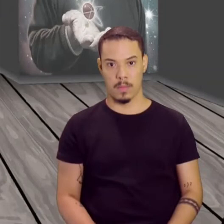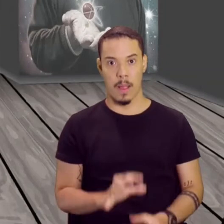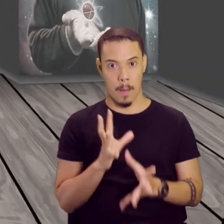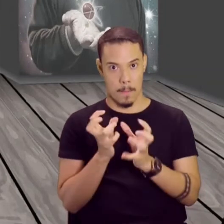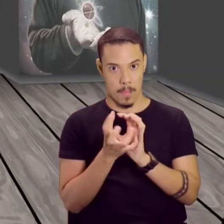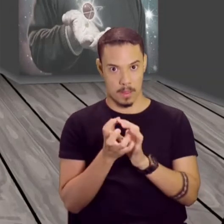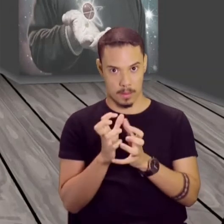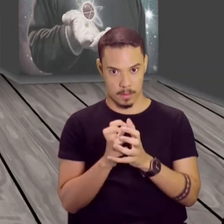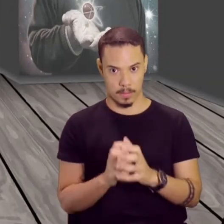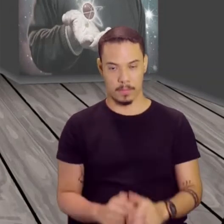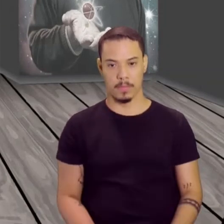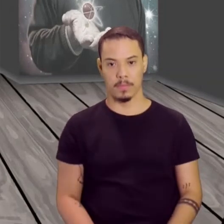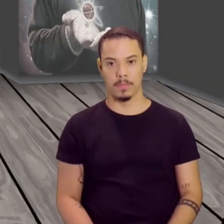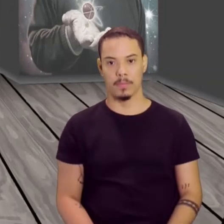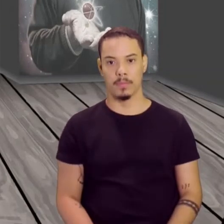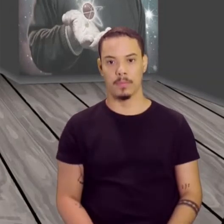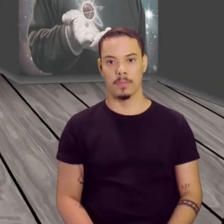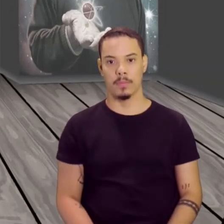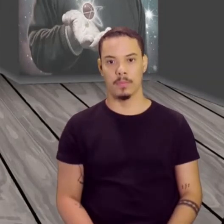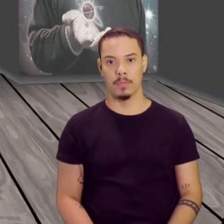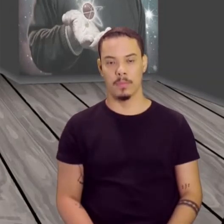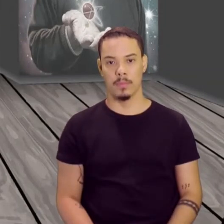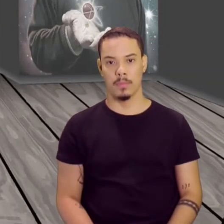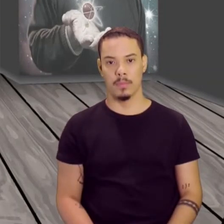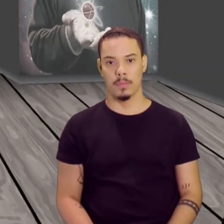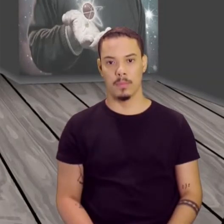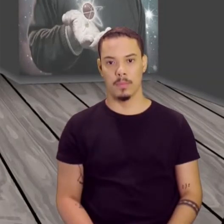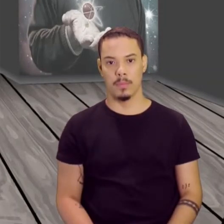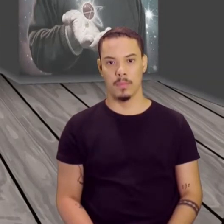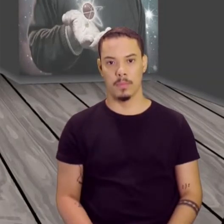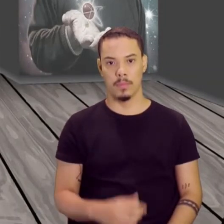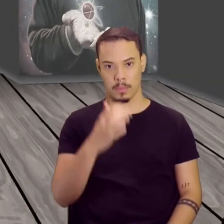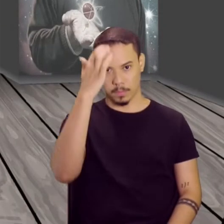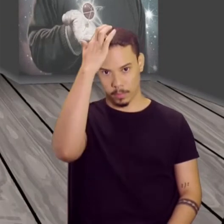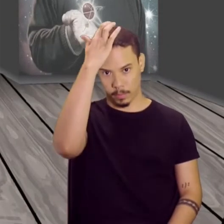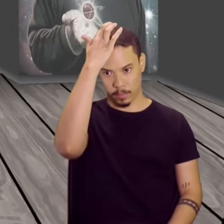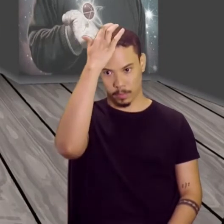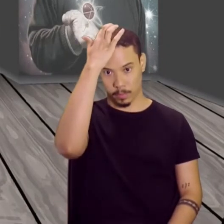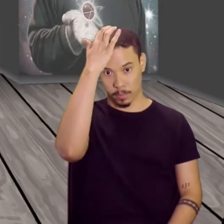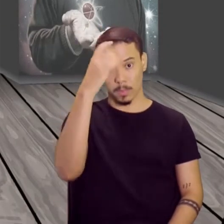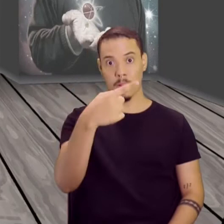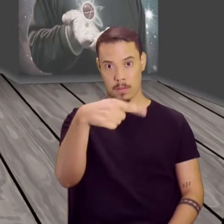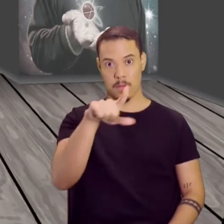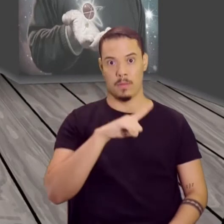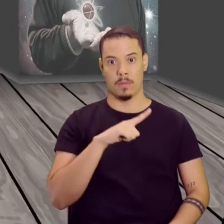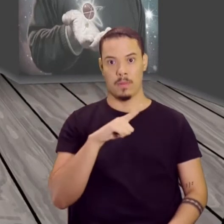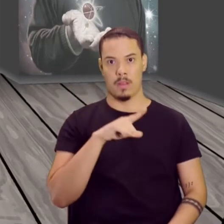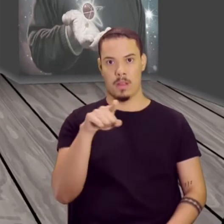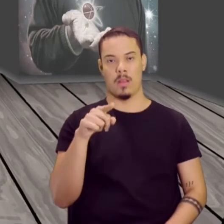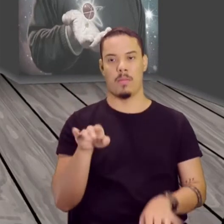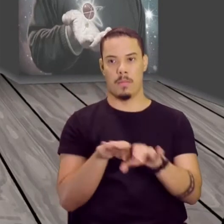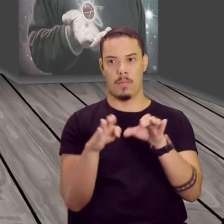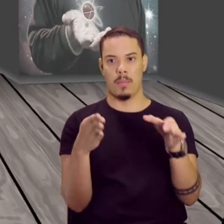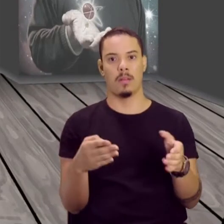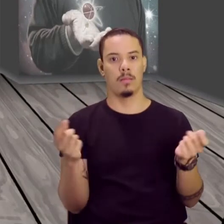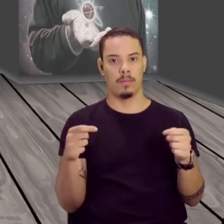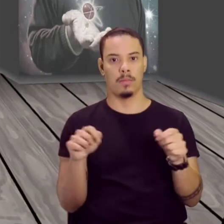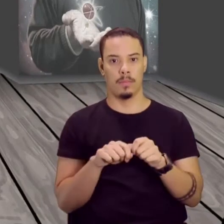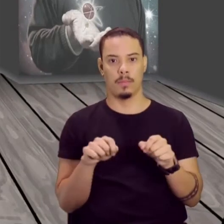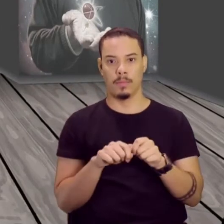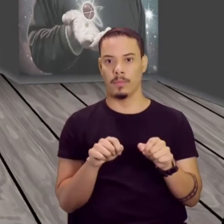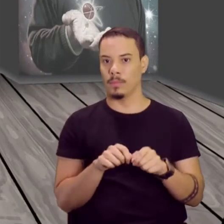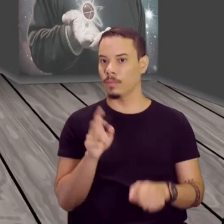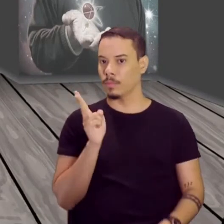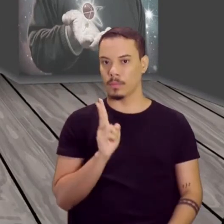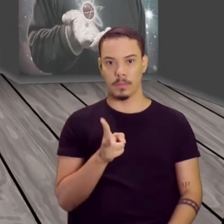Amassar. Vamos amassar, olha só. O ideal em cima da carteira é que é um espaço menor, né? Continua, pessoal. Sendo uma